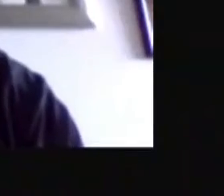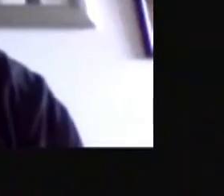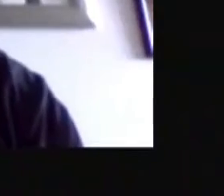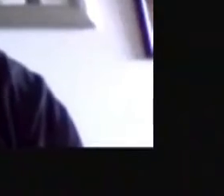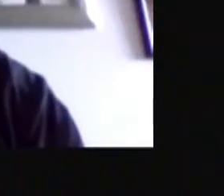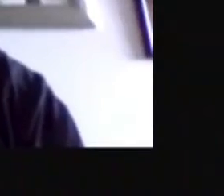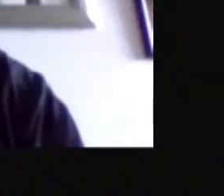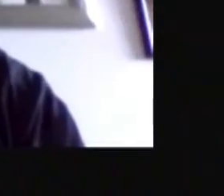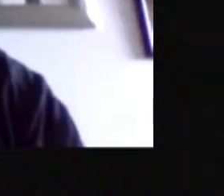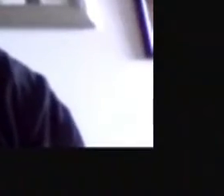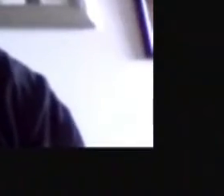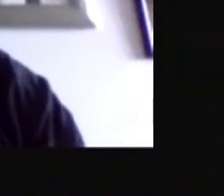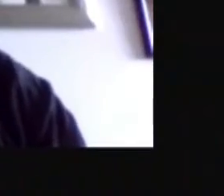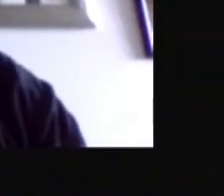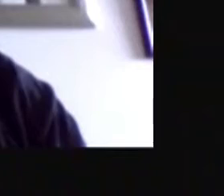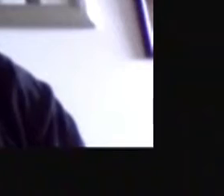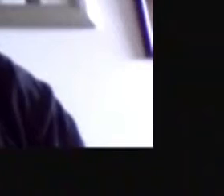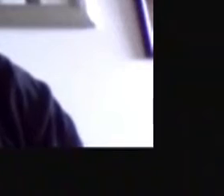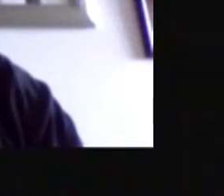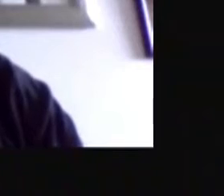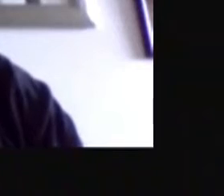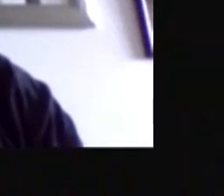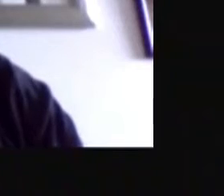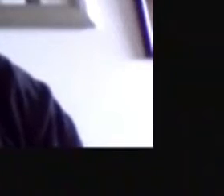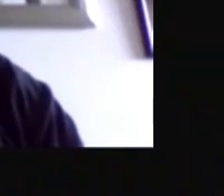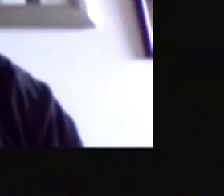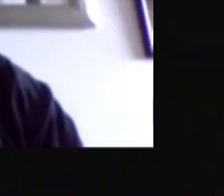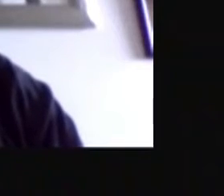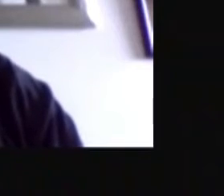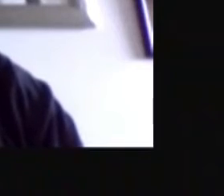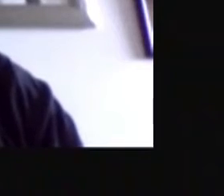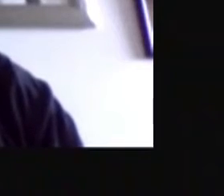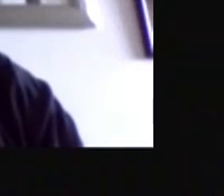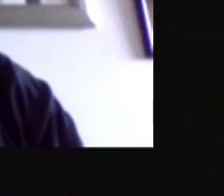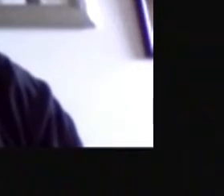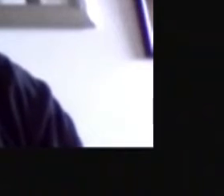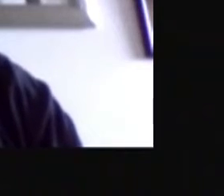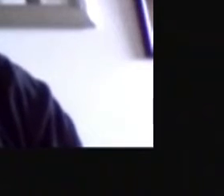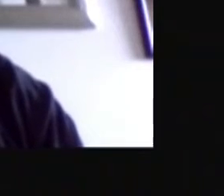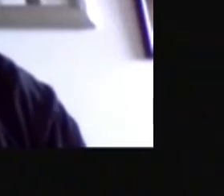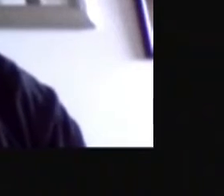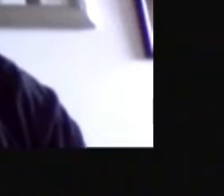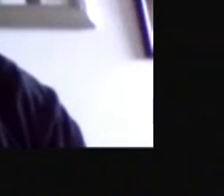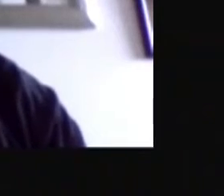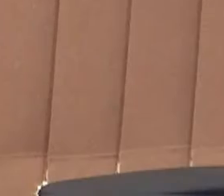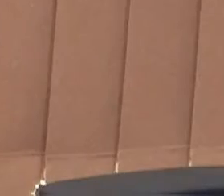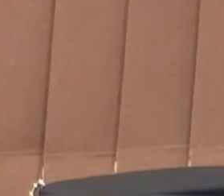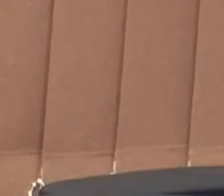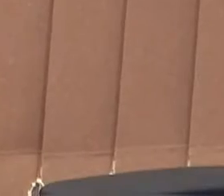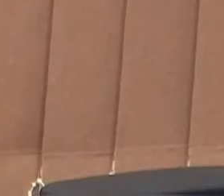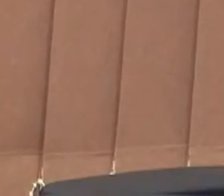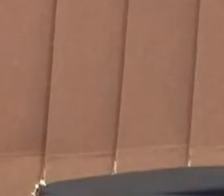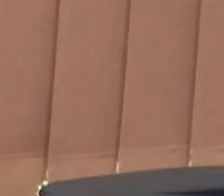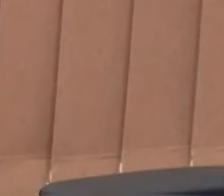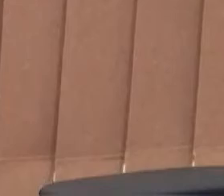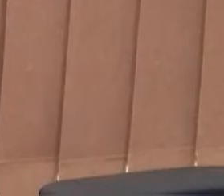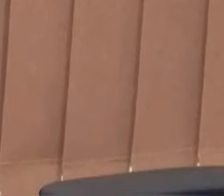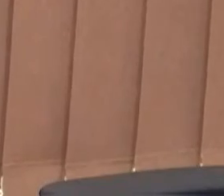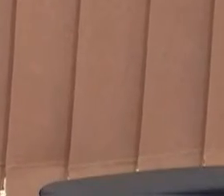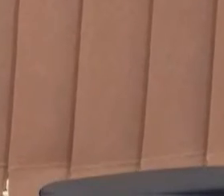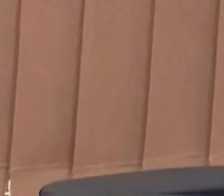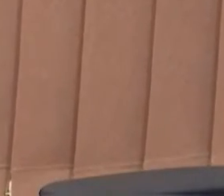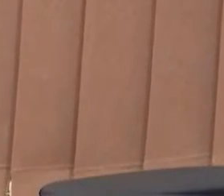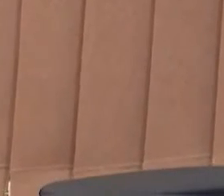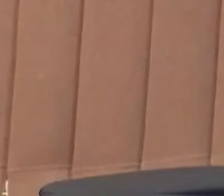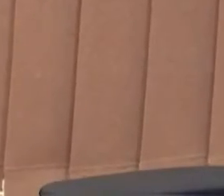Paulo Búfalo. Eu também sigo o parecer da vereadora. Então, está aprovado. Terceiro item de pauta. Discussão